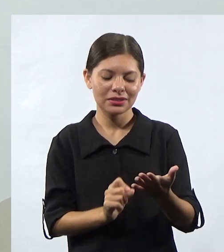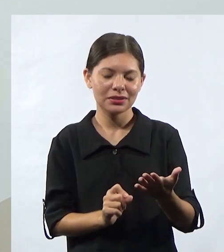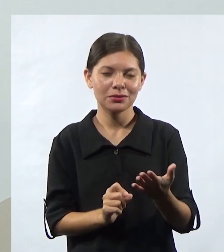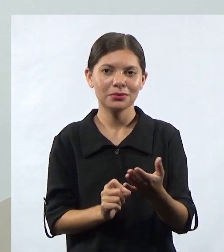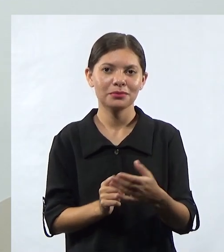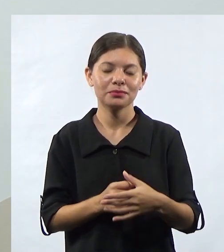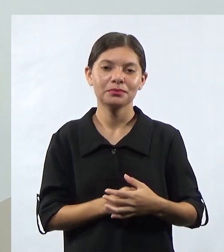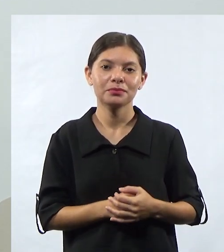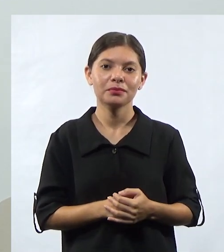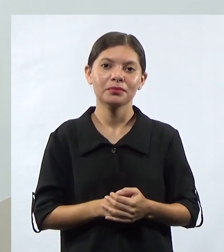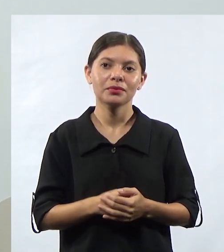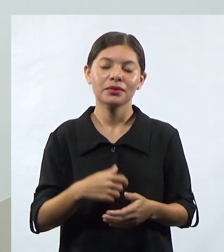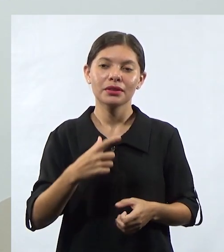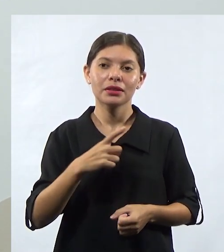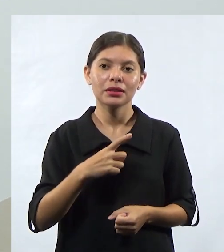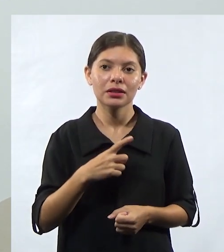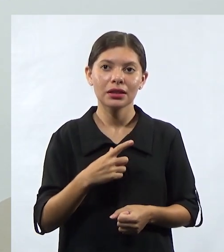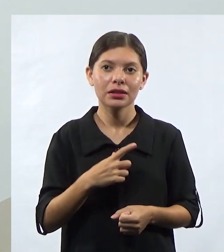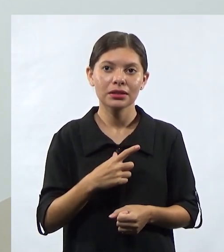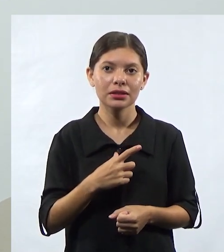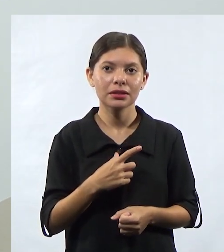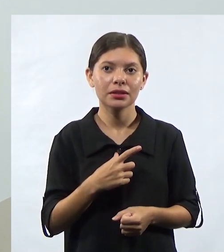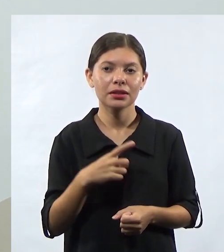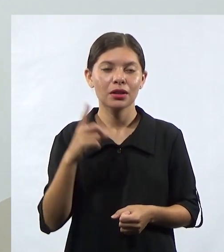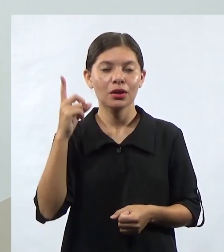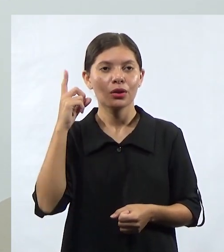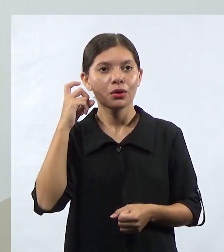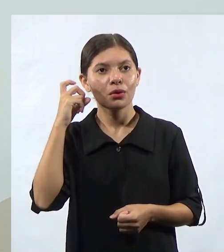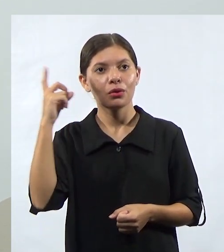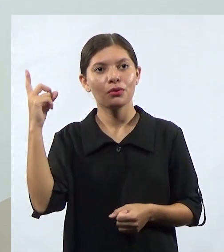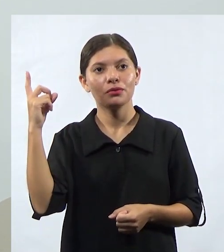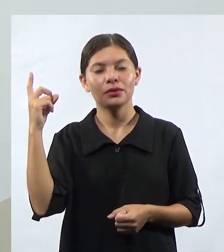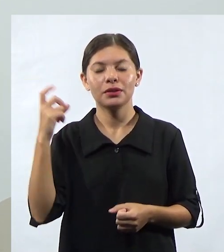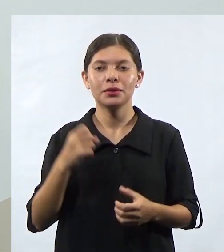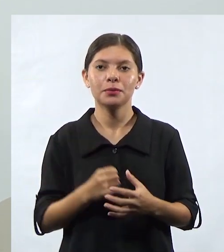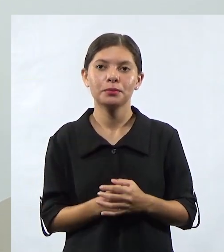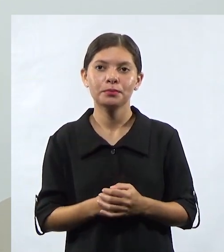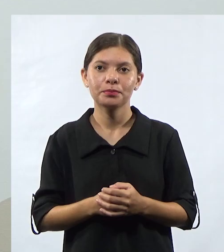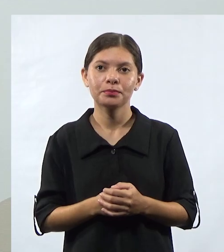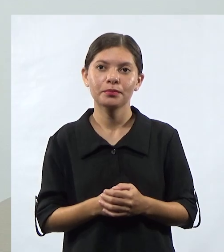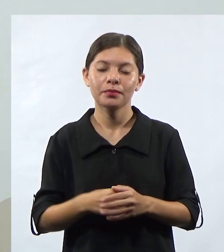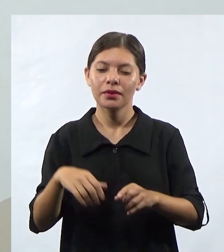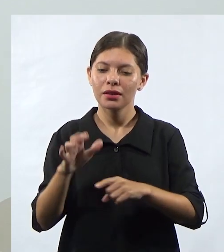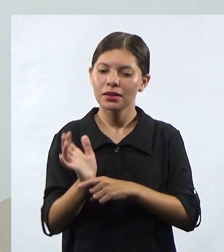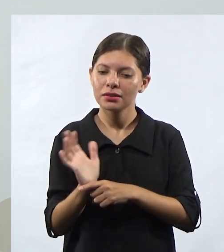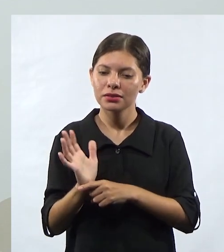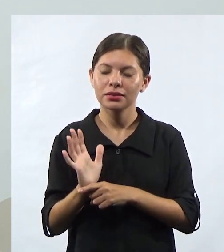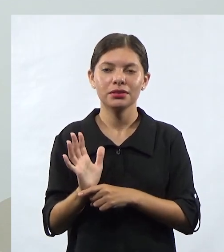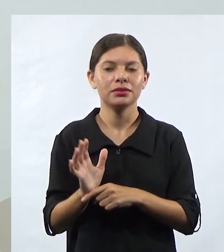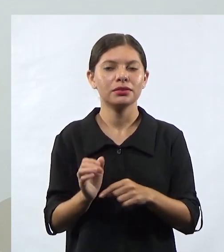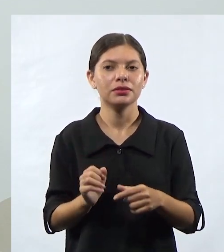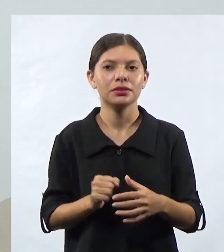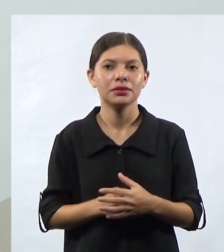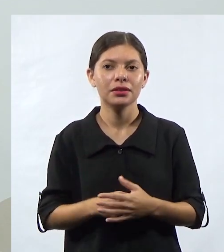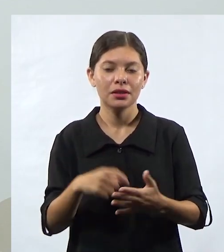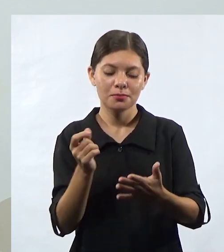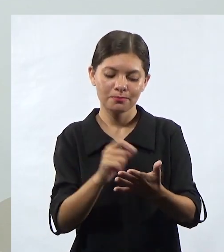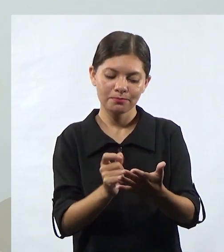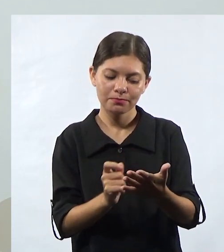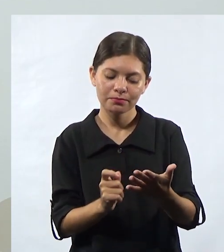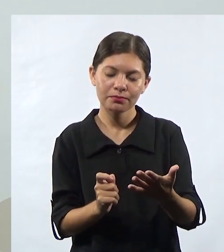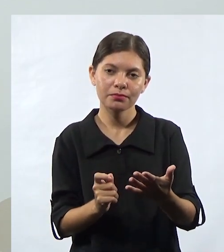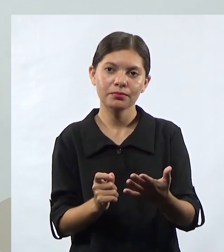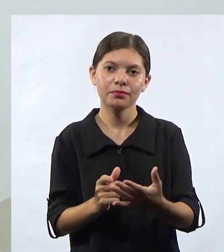escrito. Então, você vai ter que degravar, ou seja, você vai ter que ouvir o áudio ou assistir o vídeo e